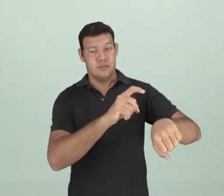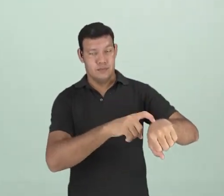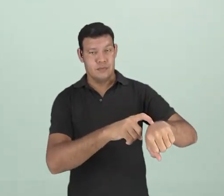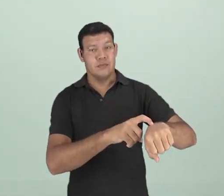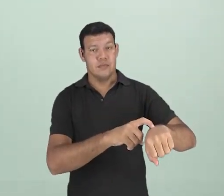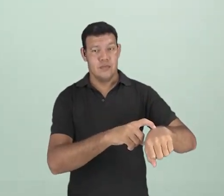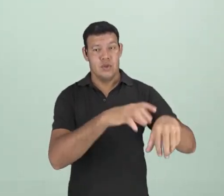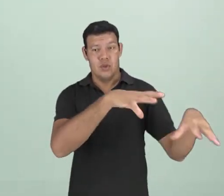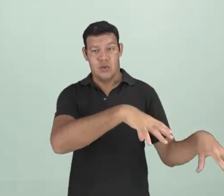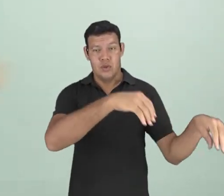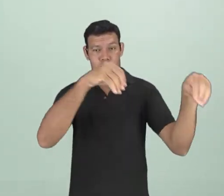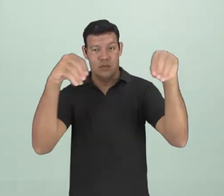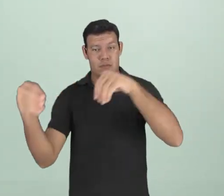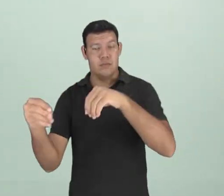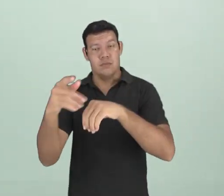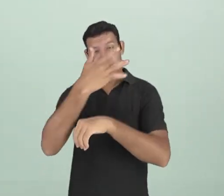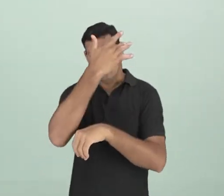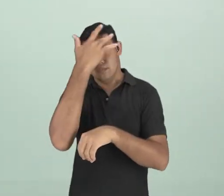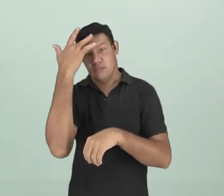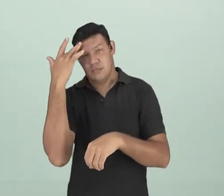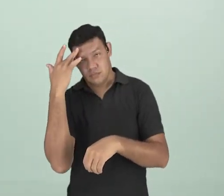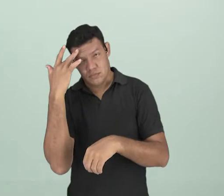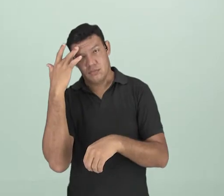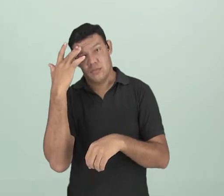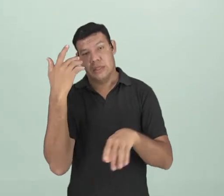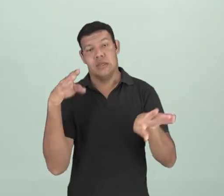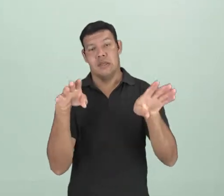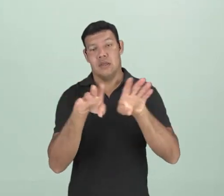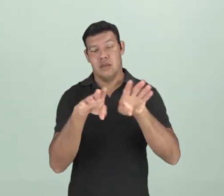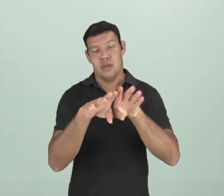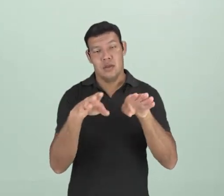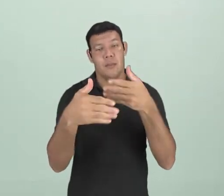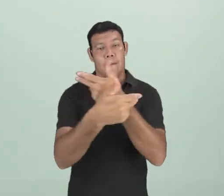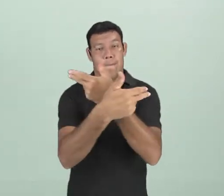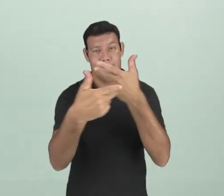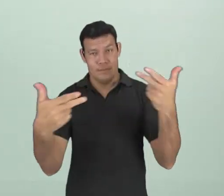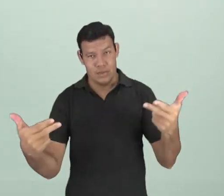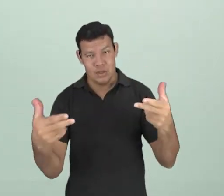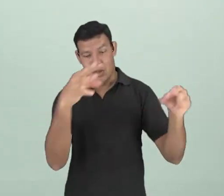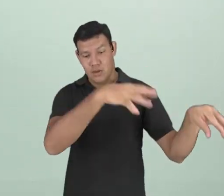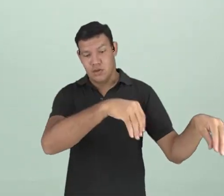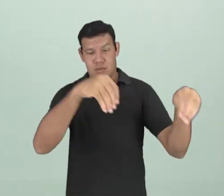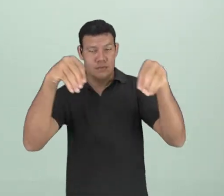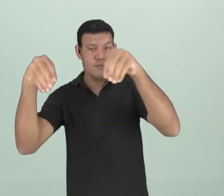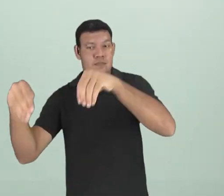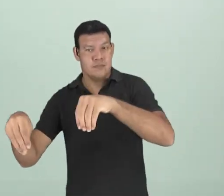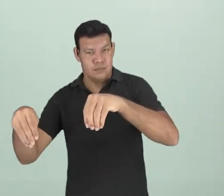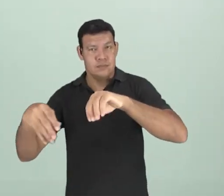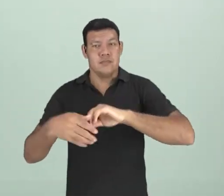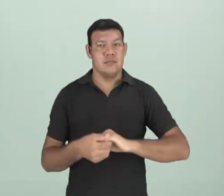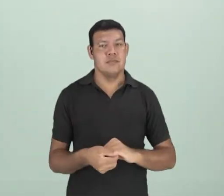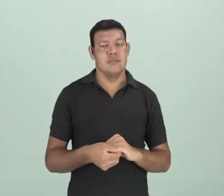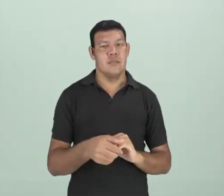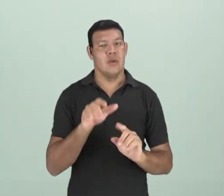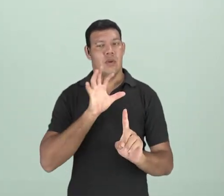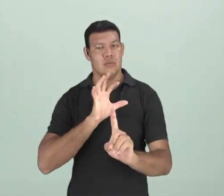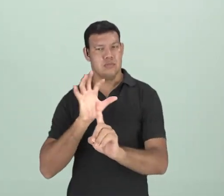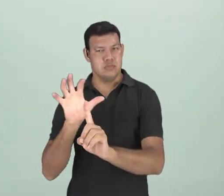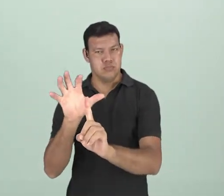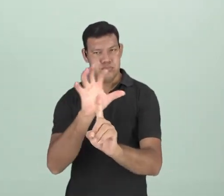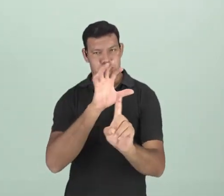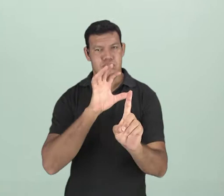deslocamento de pessoas e mercadoria. Como que esses processos, esses deslocamentos, eles